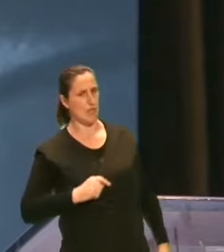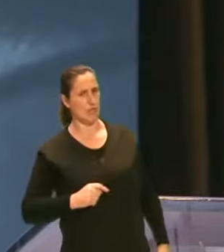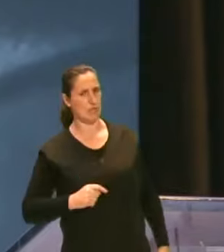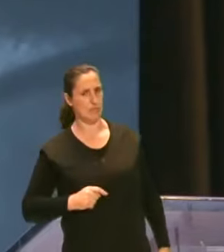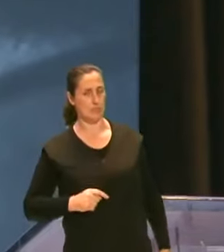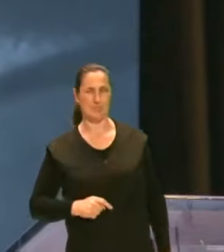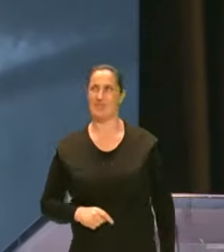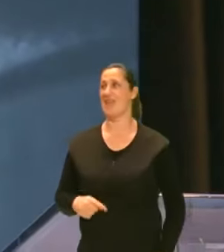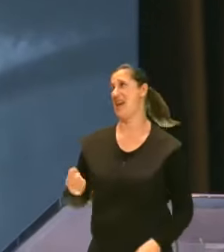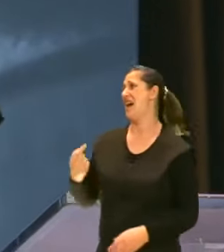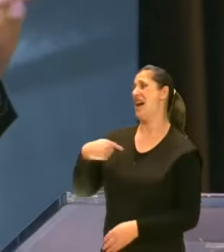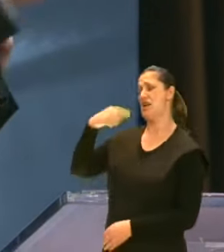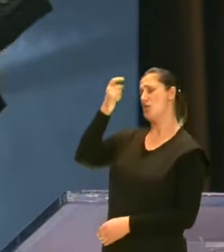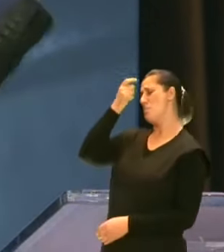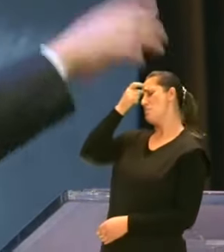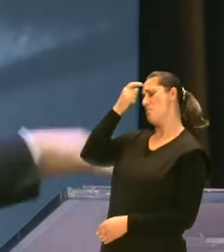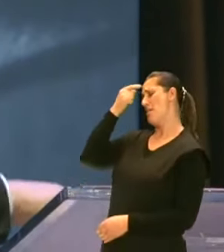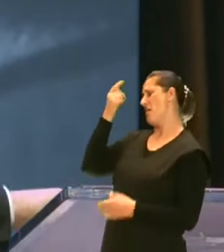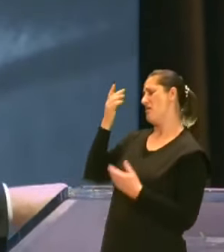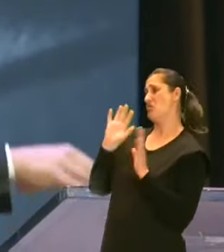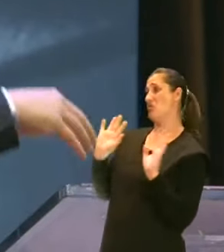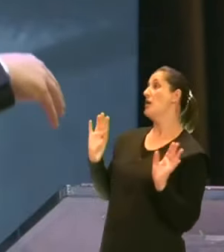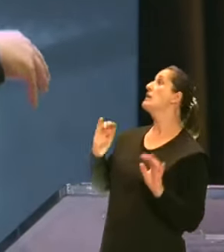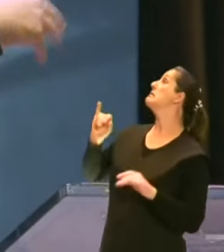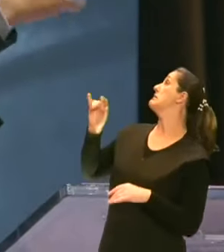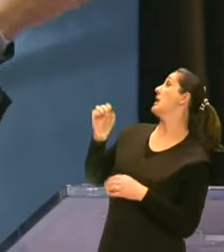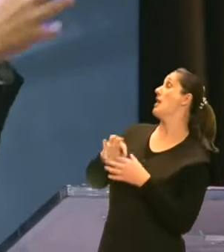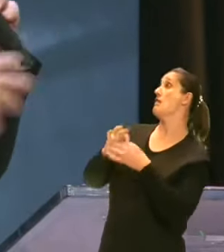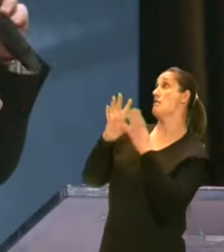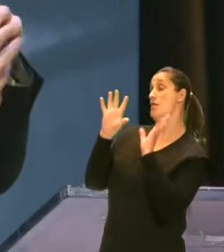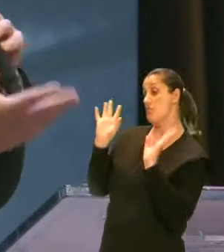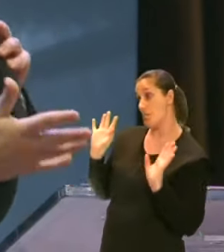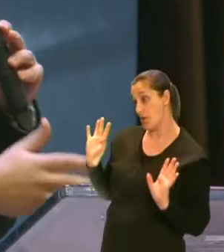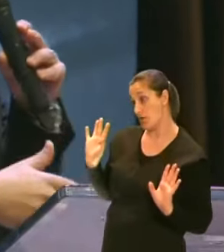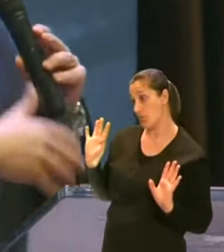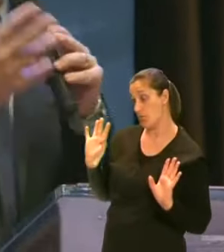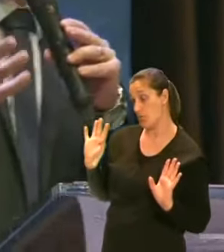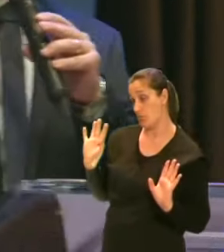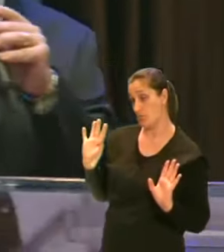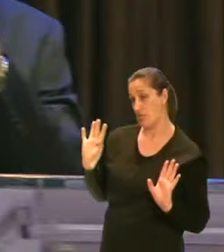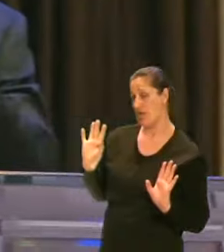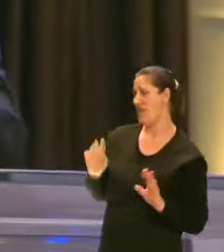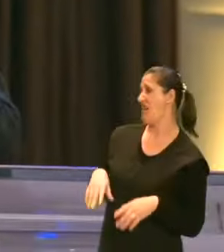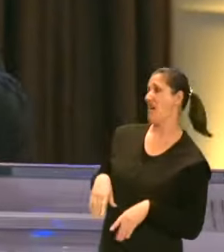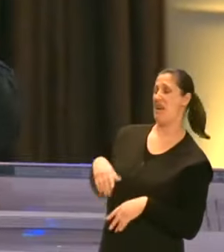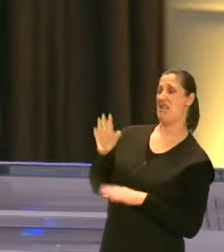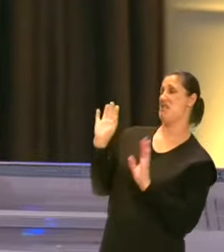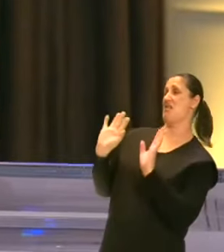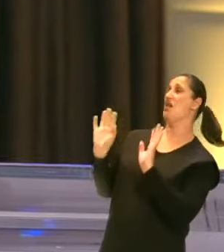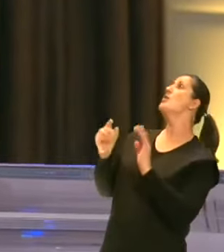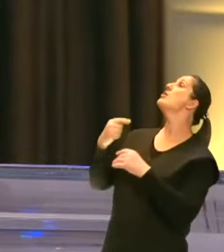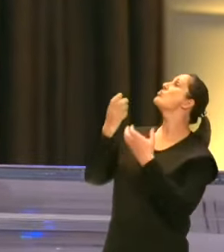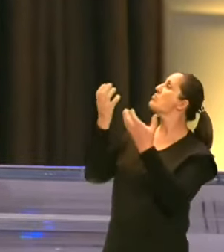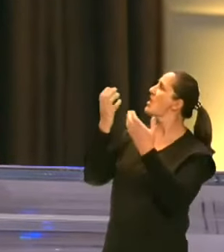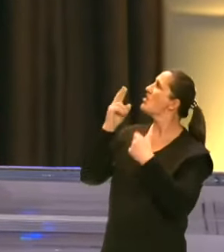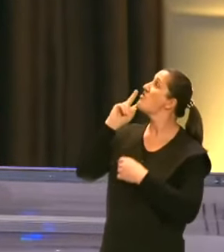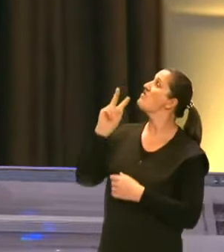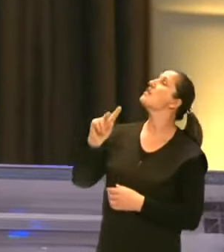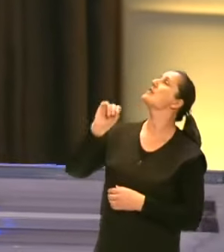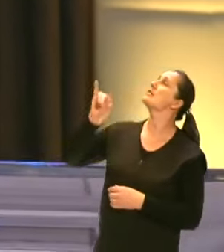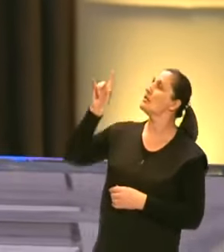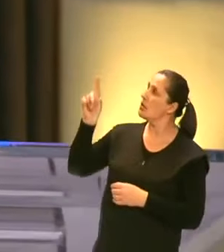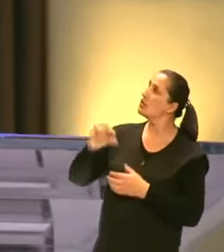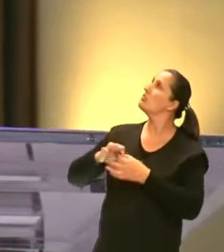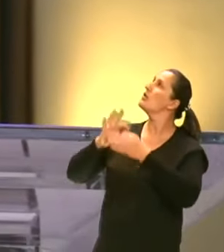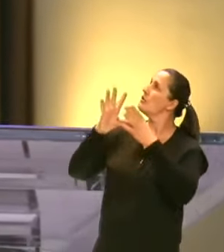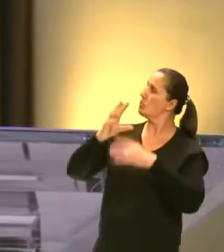Esse aí é papo da minha cabeça. Se é livramento mesmo, esse negócio, Deus está fazendo livramento. Isso aí, se é livramento, eu quero ver que o Senhor me livrou de